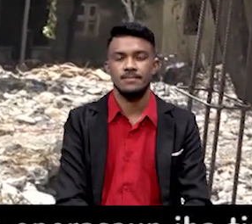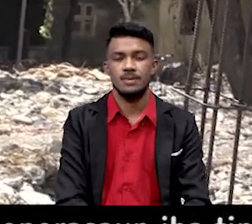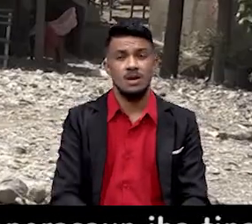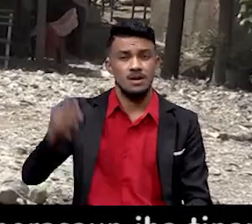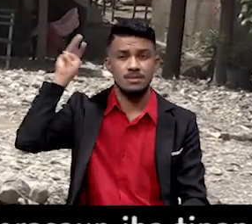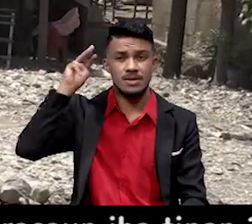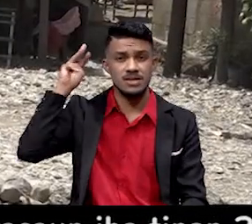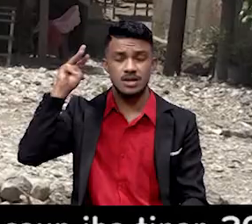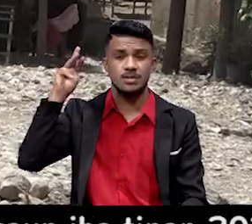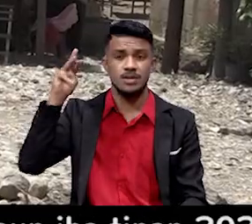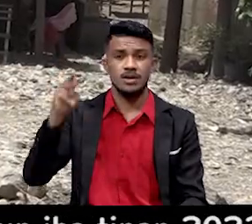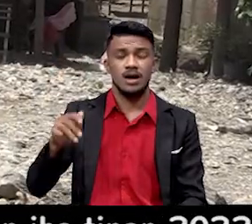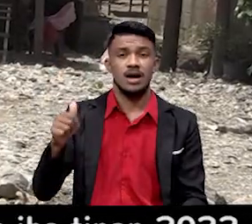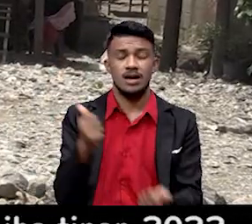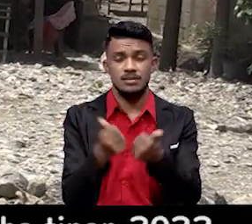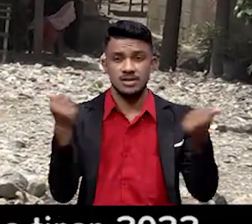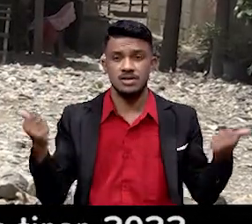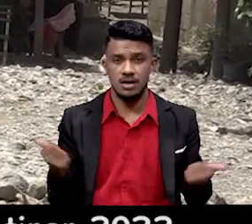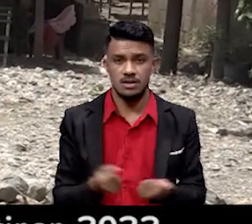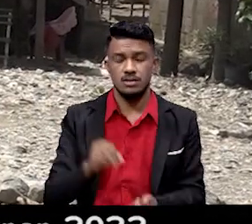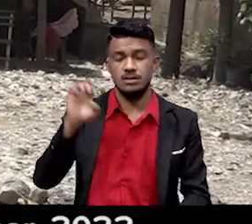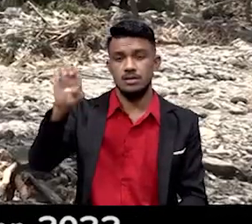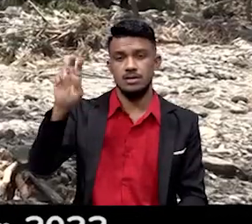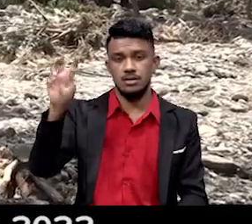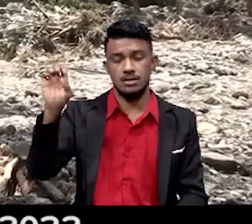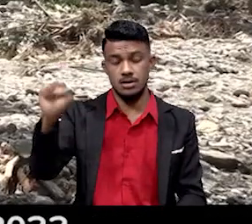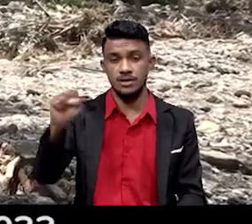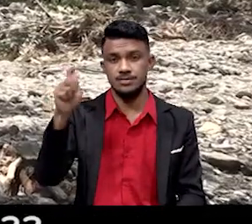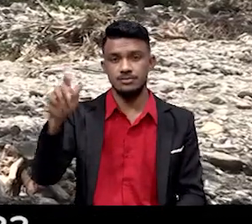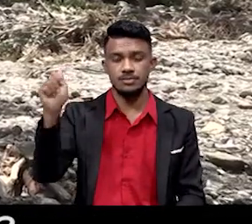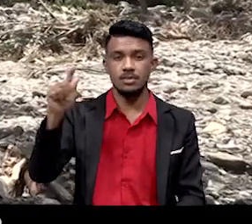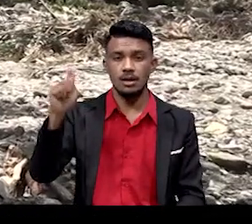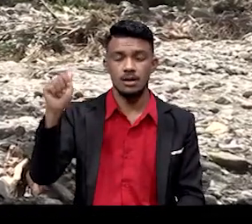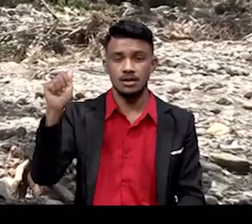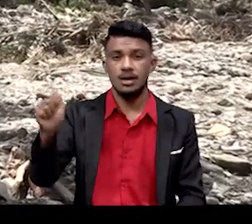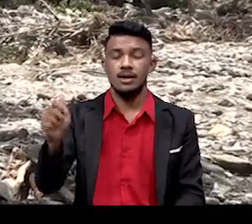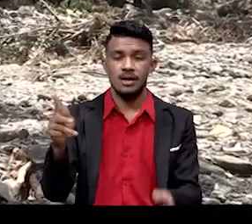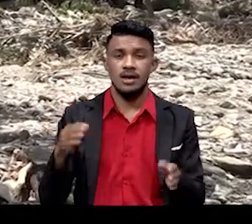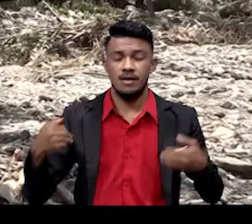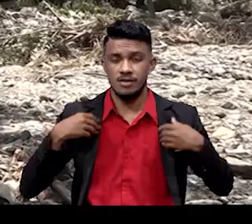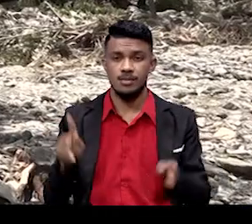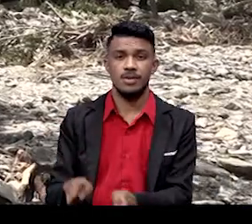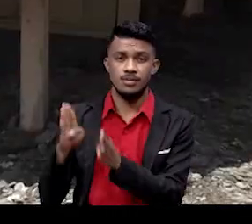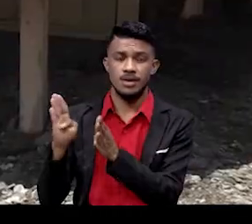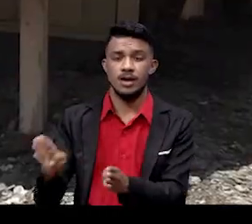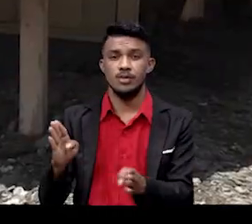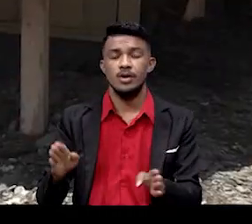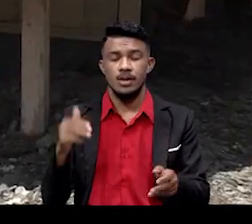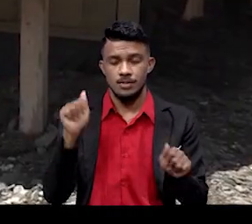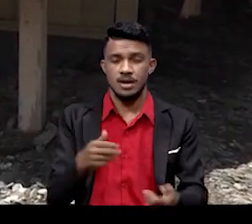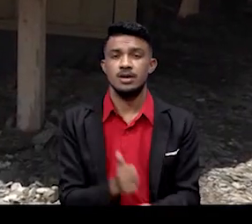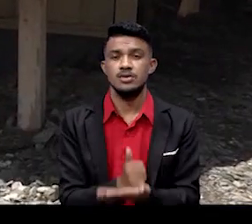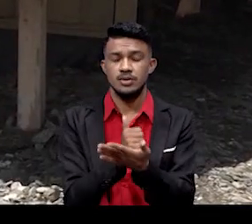Ministério da Administração Estatal MOS ia ona preparação hori antecipa banhira moso fenômeno La Niña ia